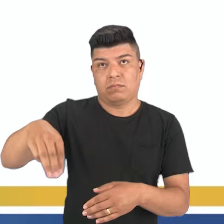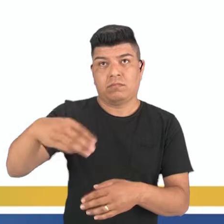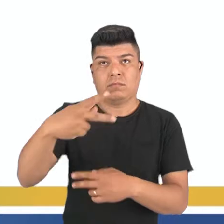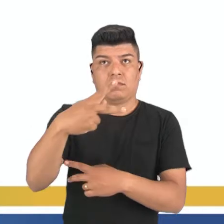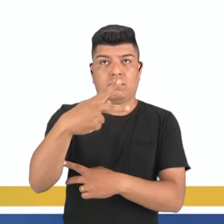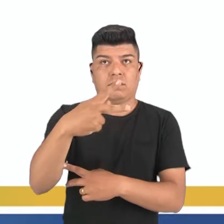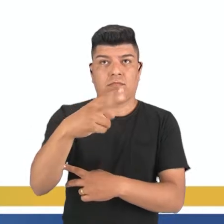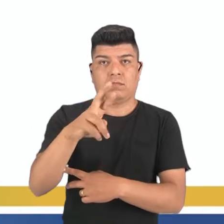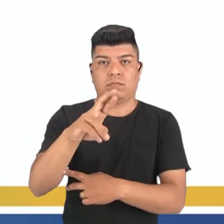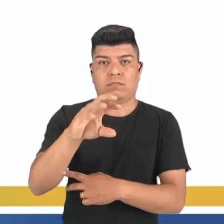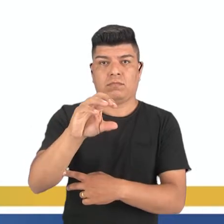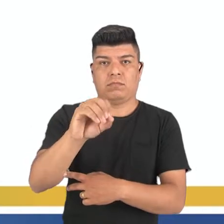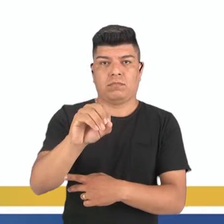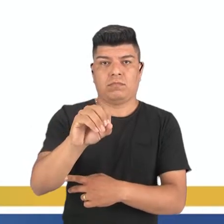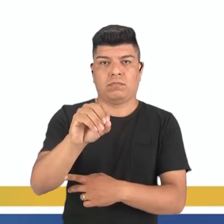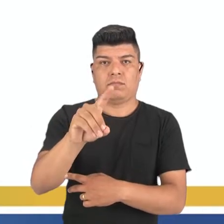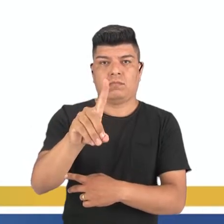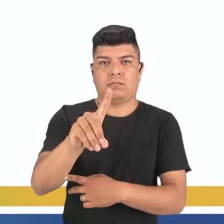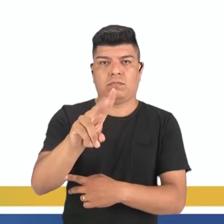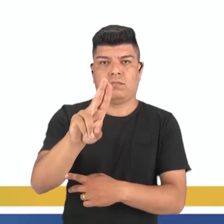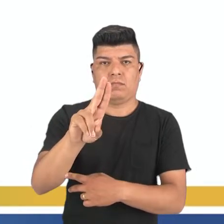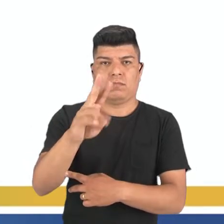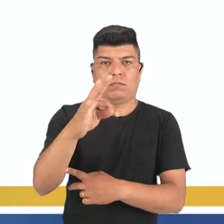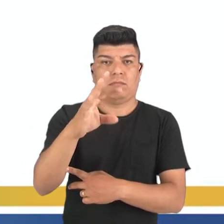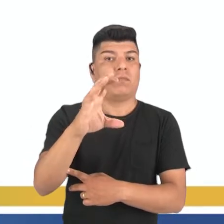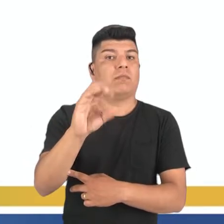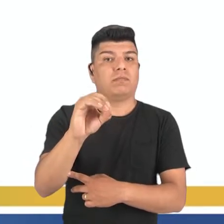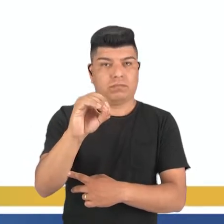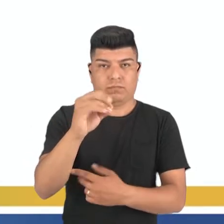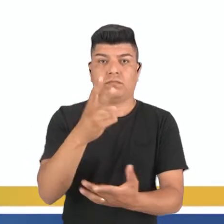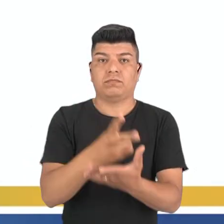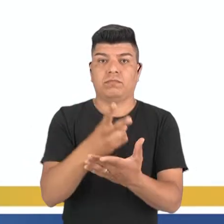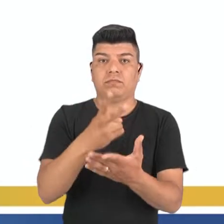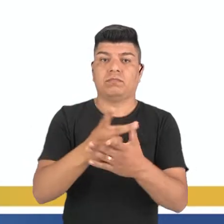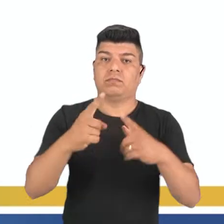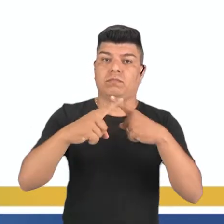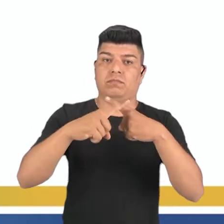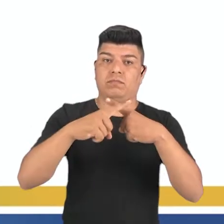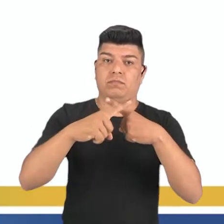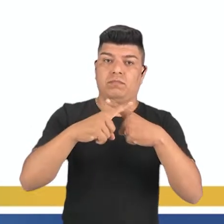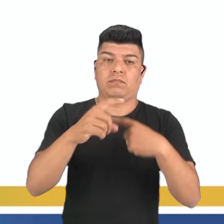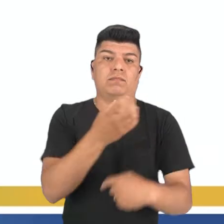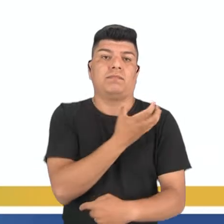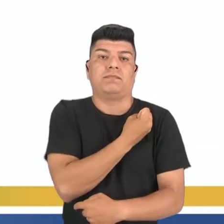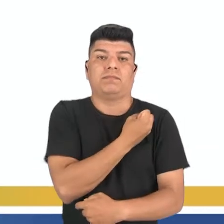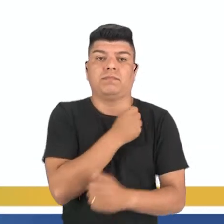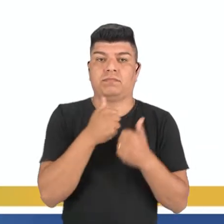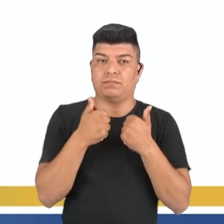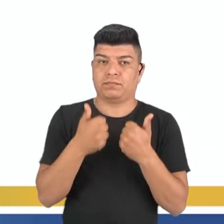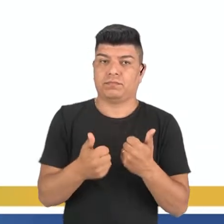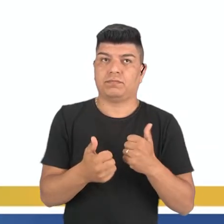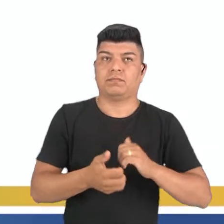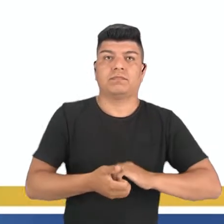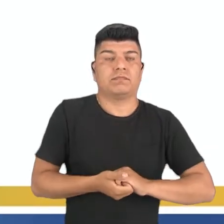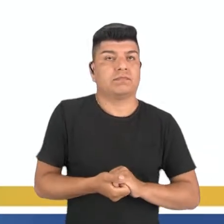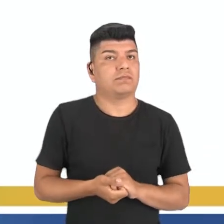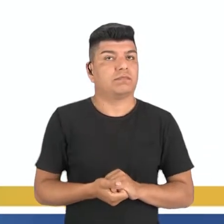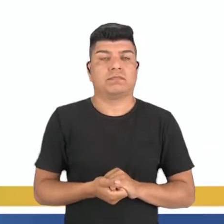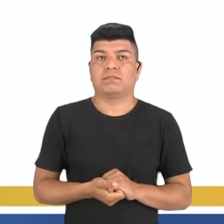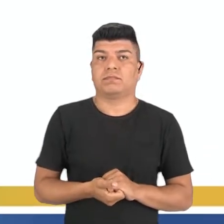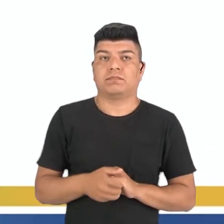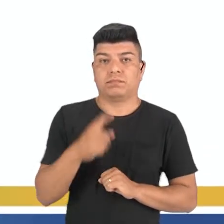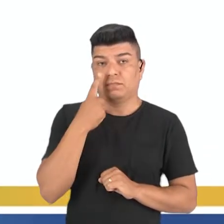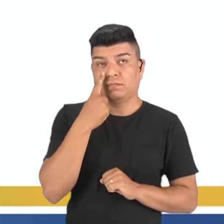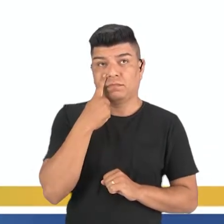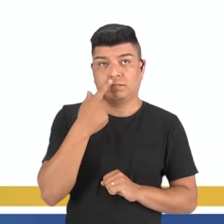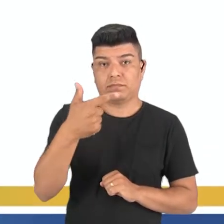fica na loja, não. A gente vai estar se referindo a uma multiplicação de números, beleza? Então, vamos